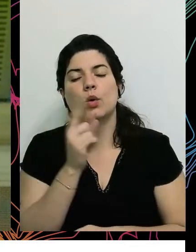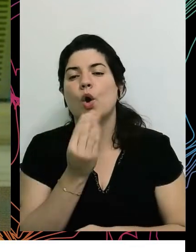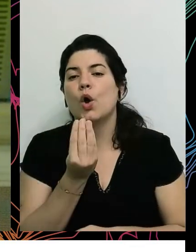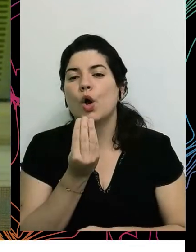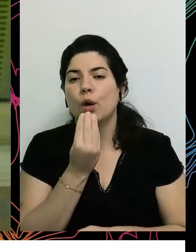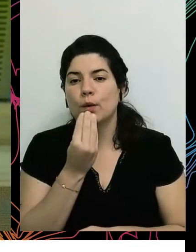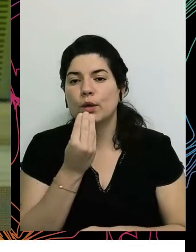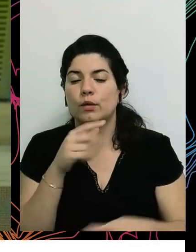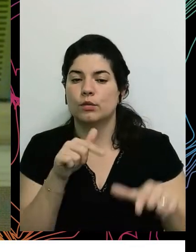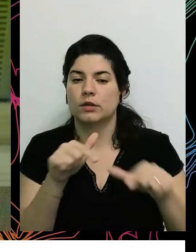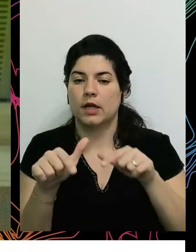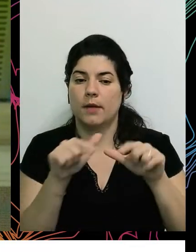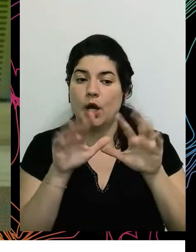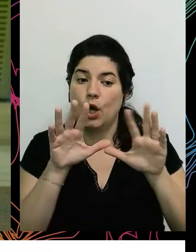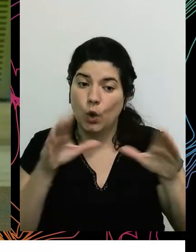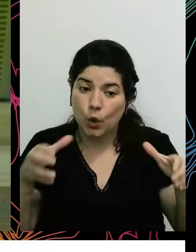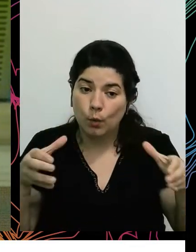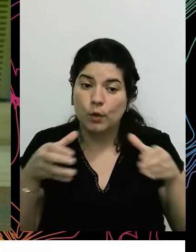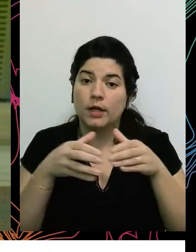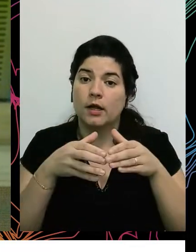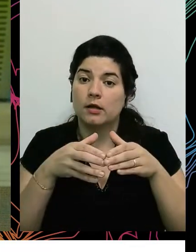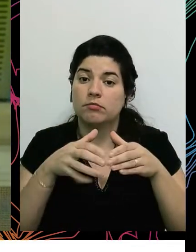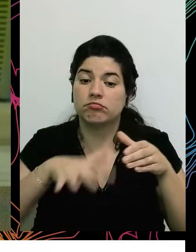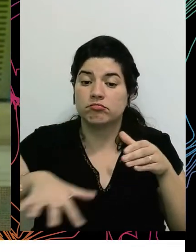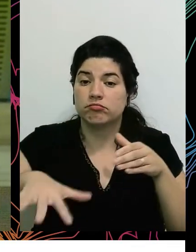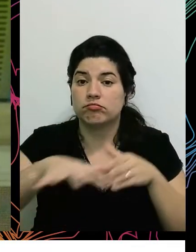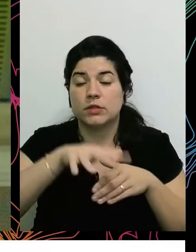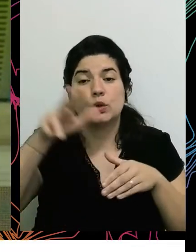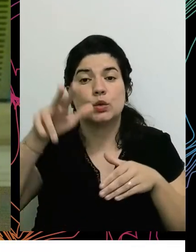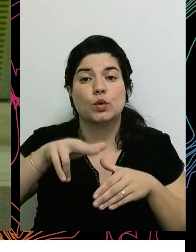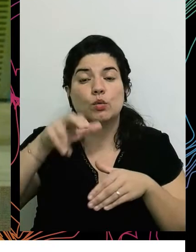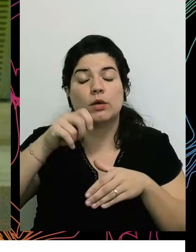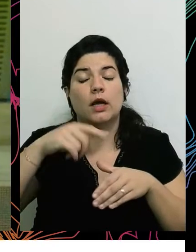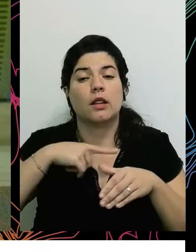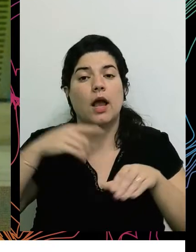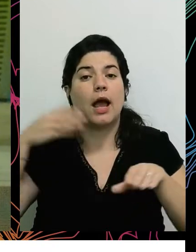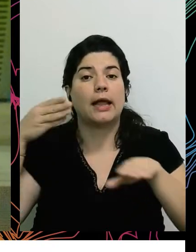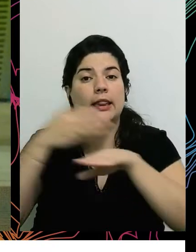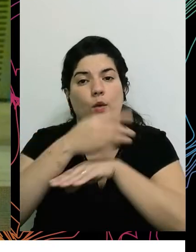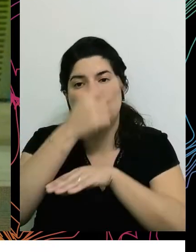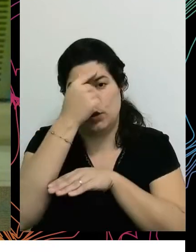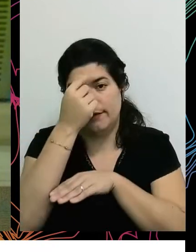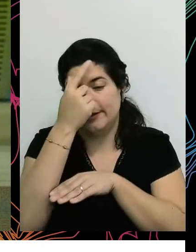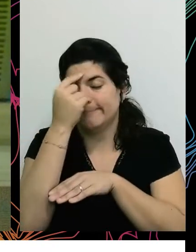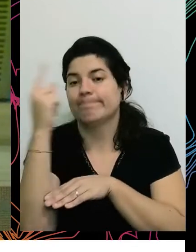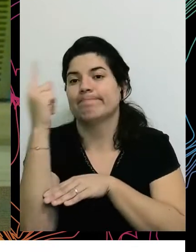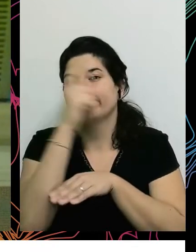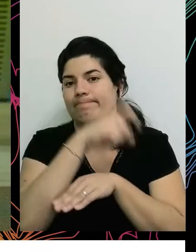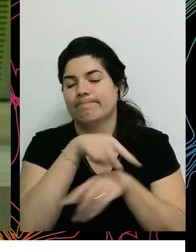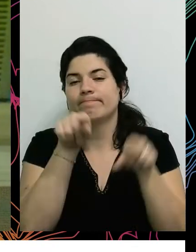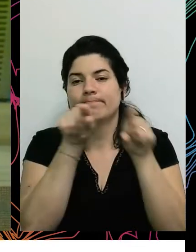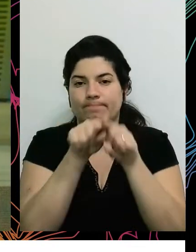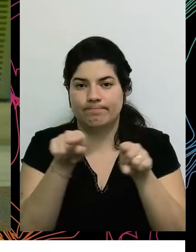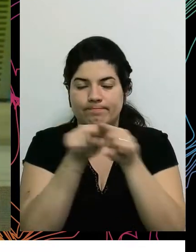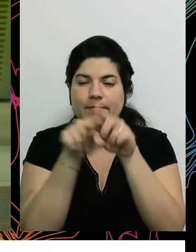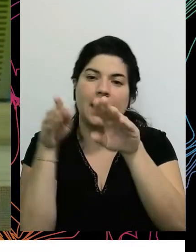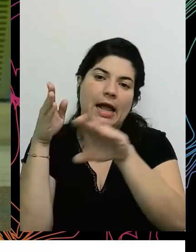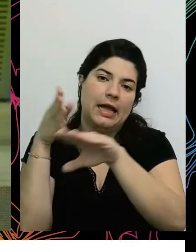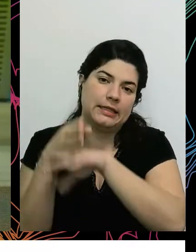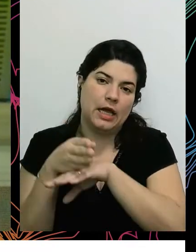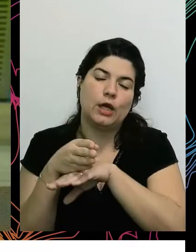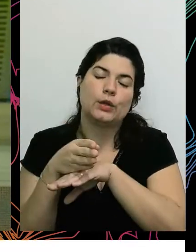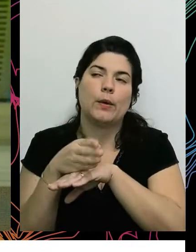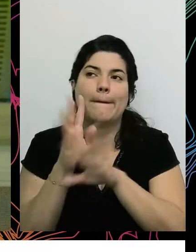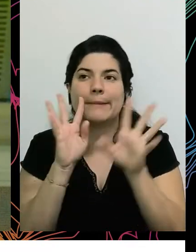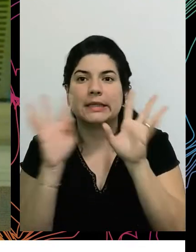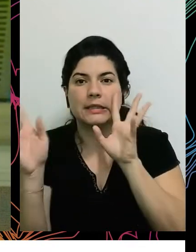a comunidades locais que nunca terão acesso à universidade e acesso a pensar que